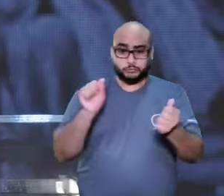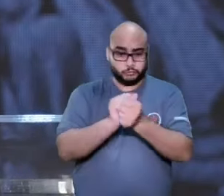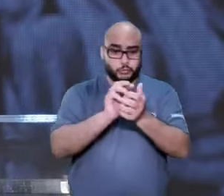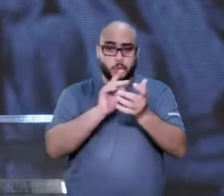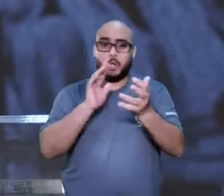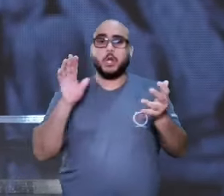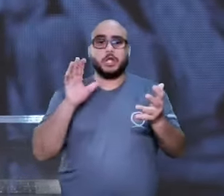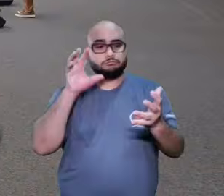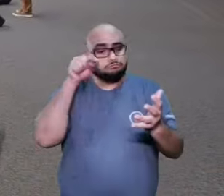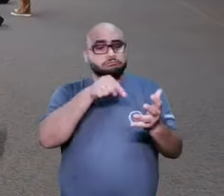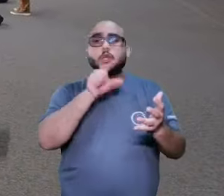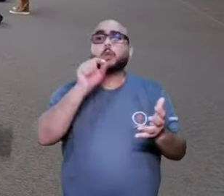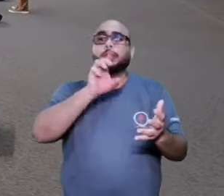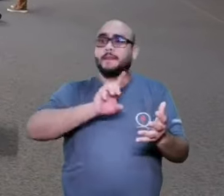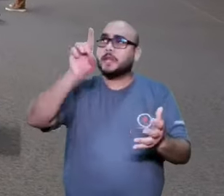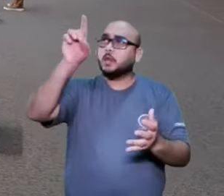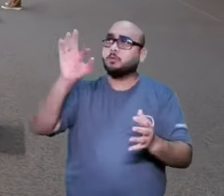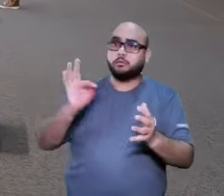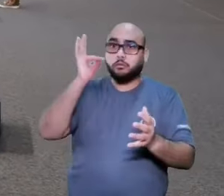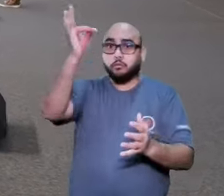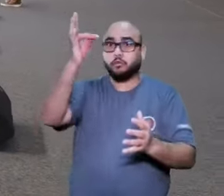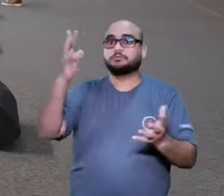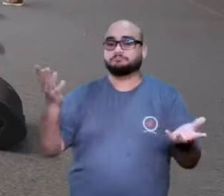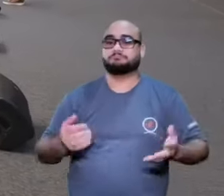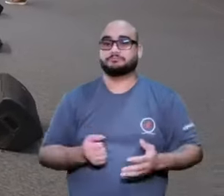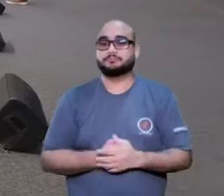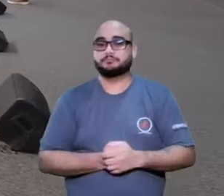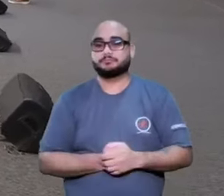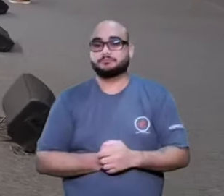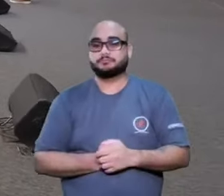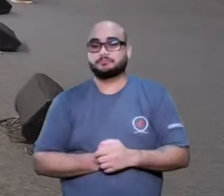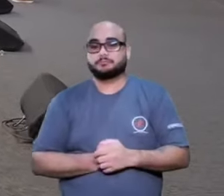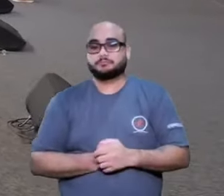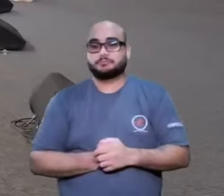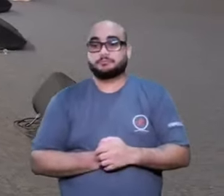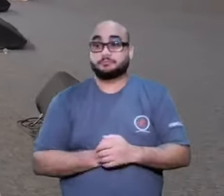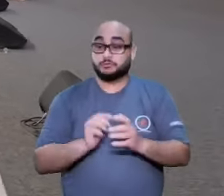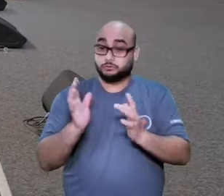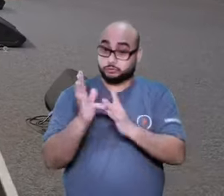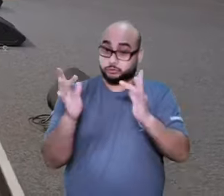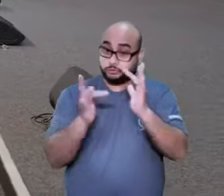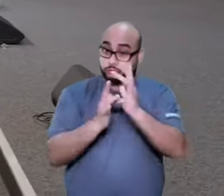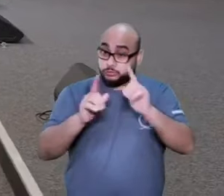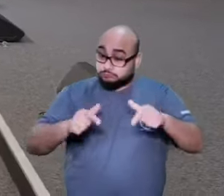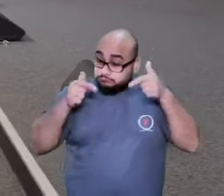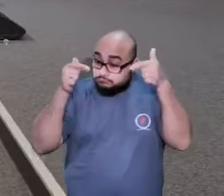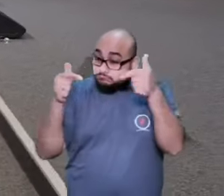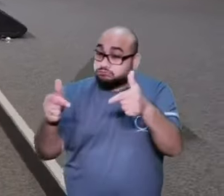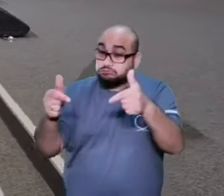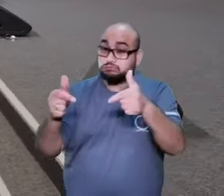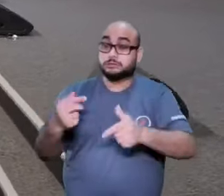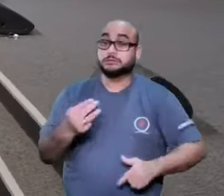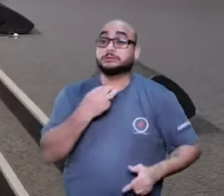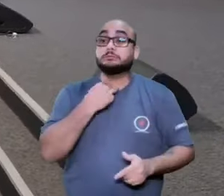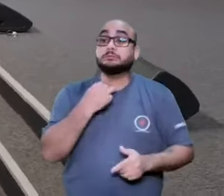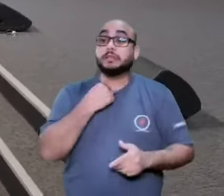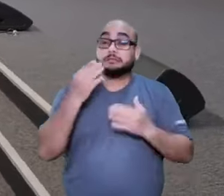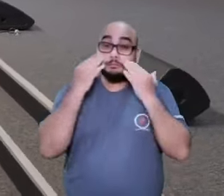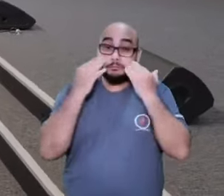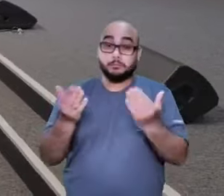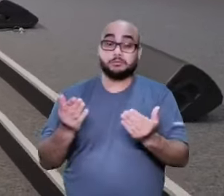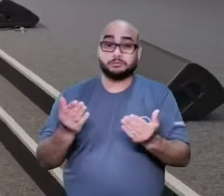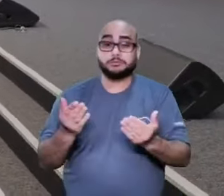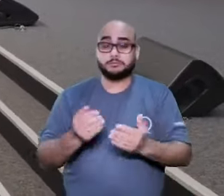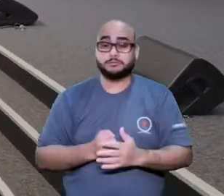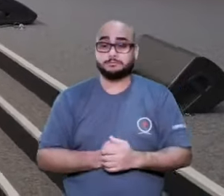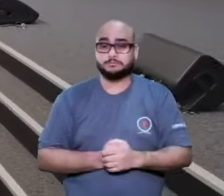seu santo nome é justamente isso que Jesus vai fazer com Marta diante disso eu quero